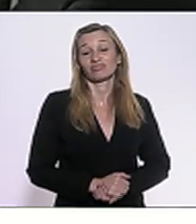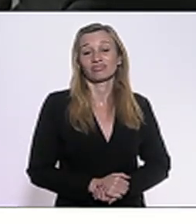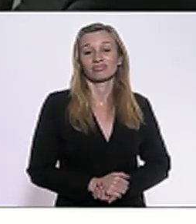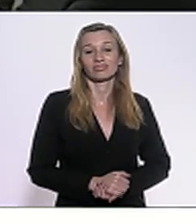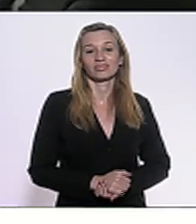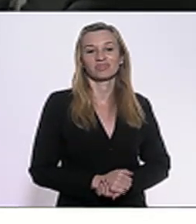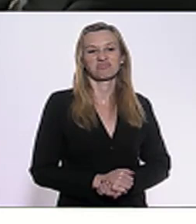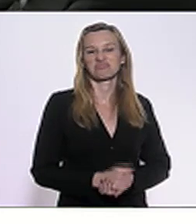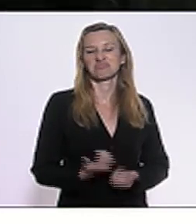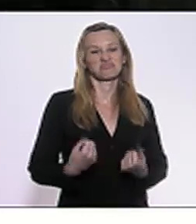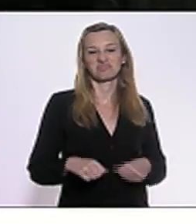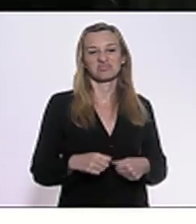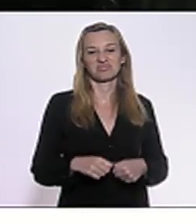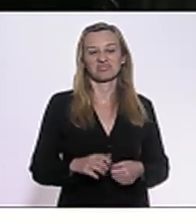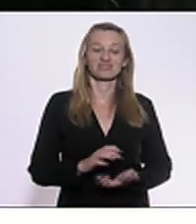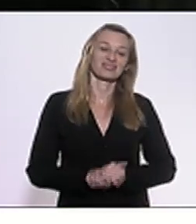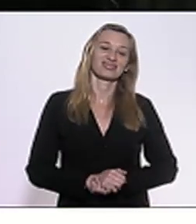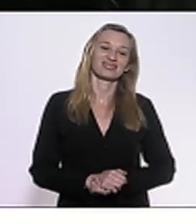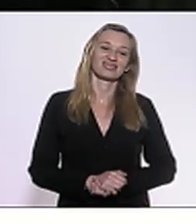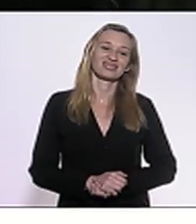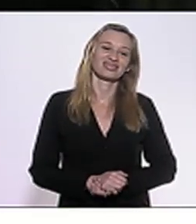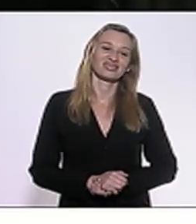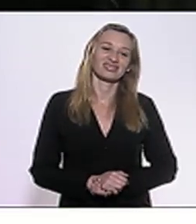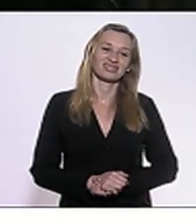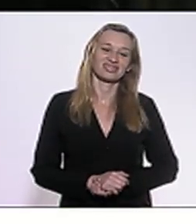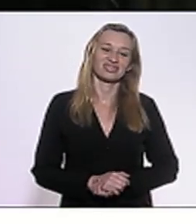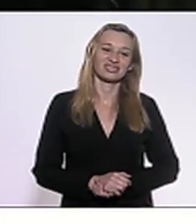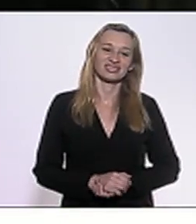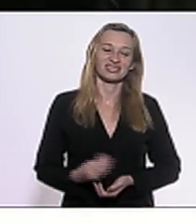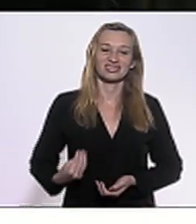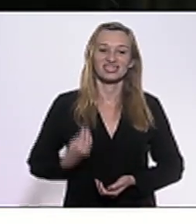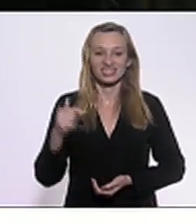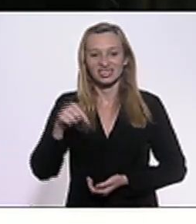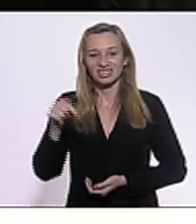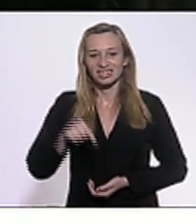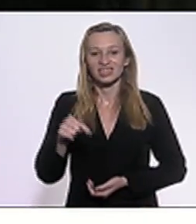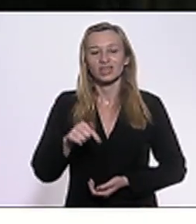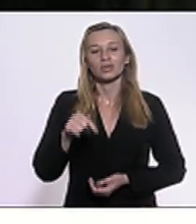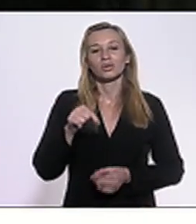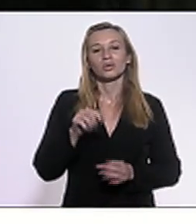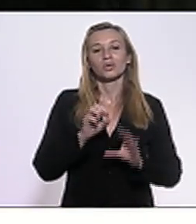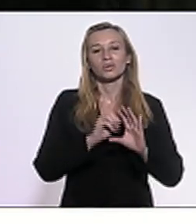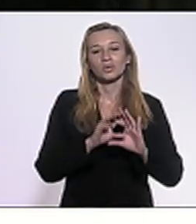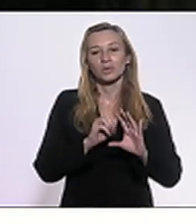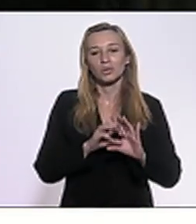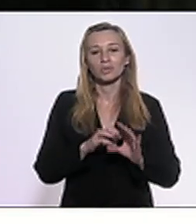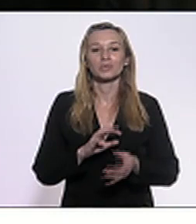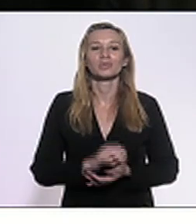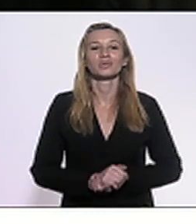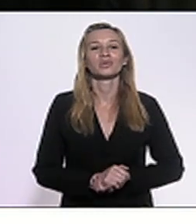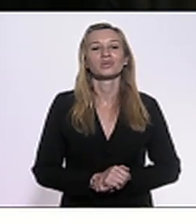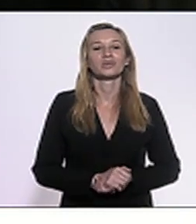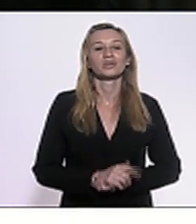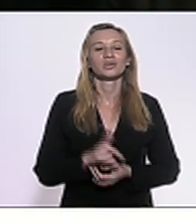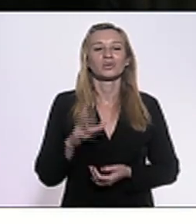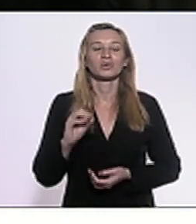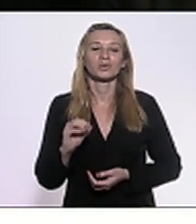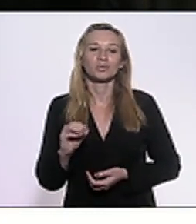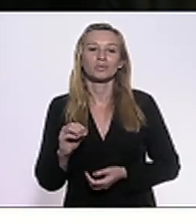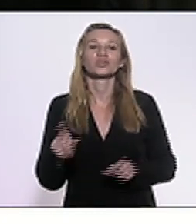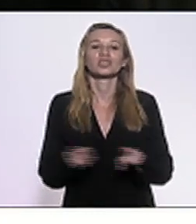Não precisa assessora, estavam aqui, estava aqui, eu dentro aqui o Globo e o